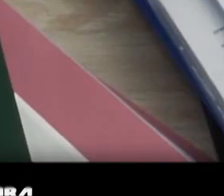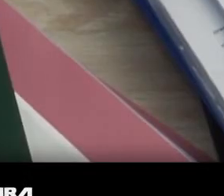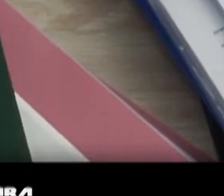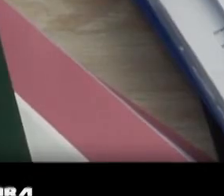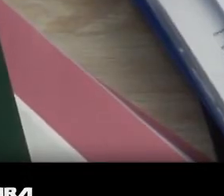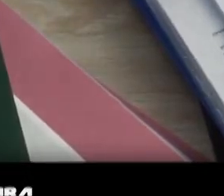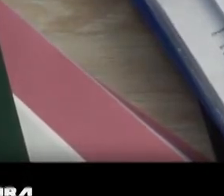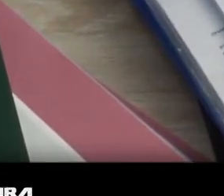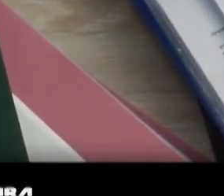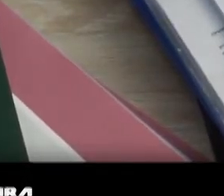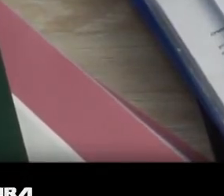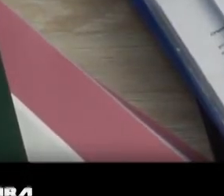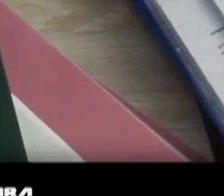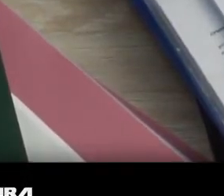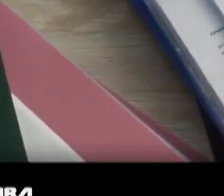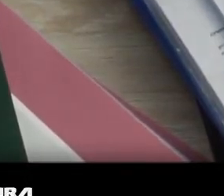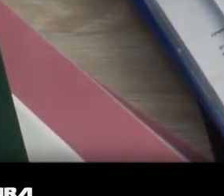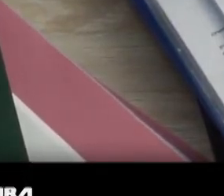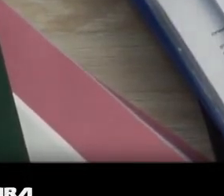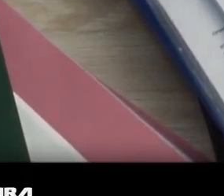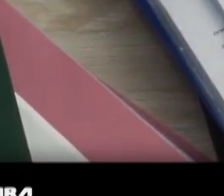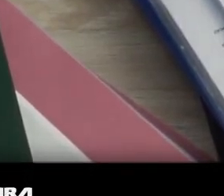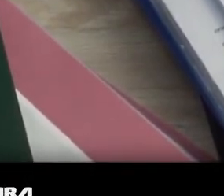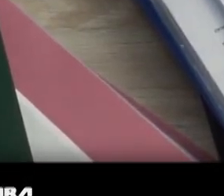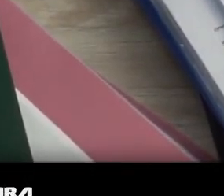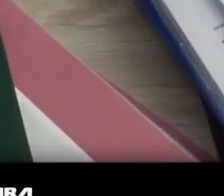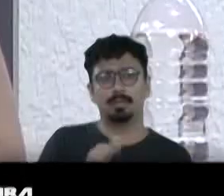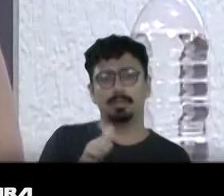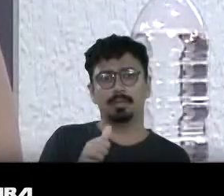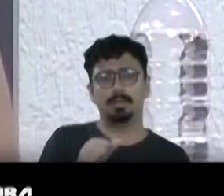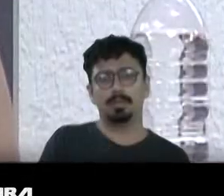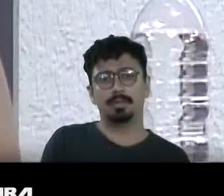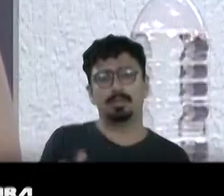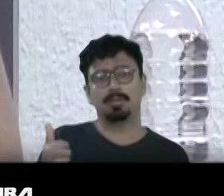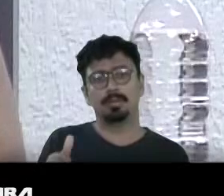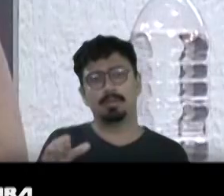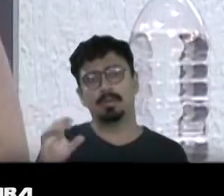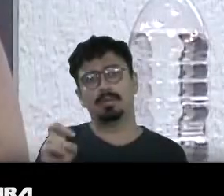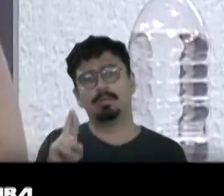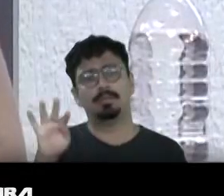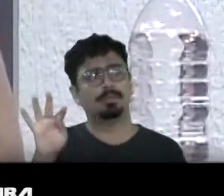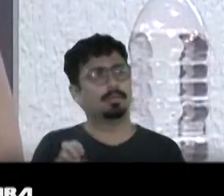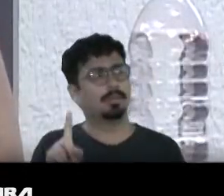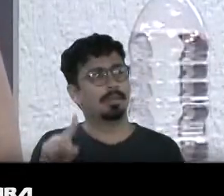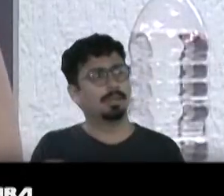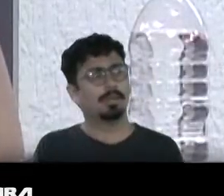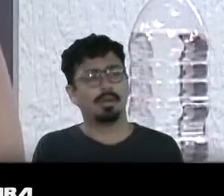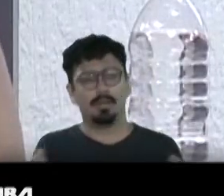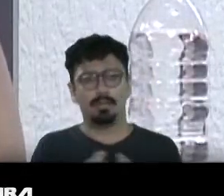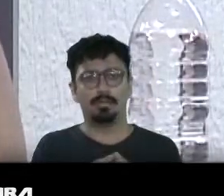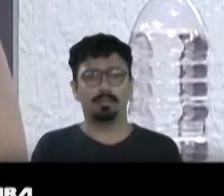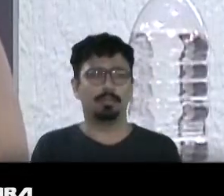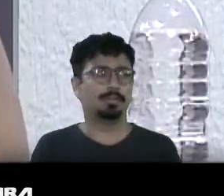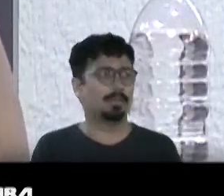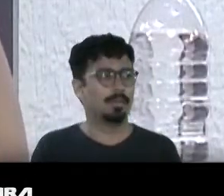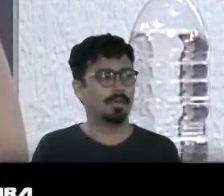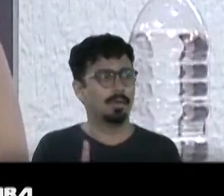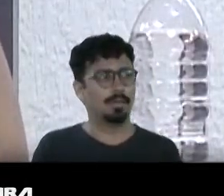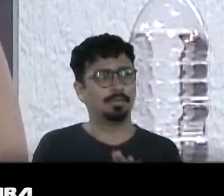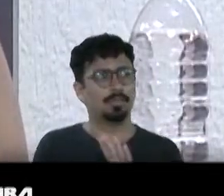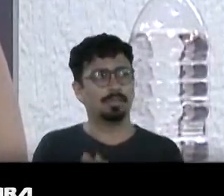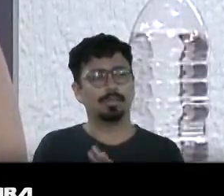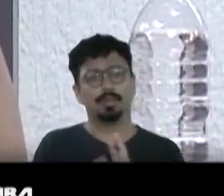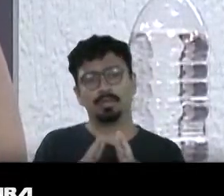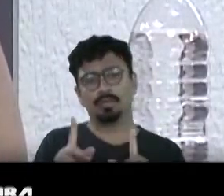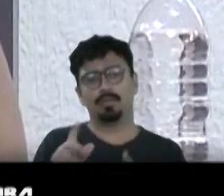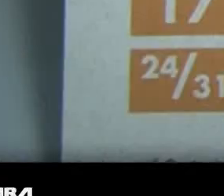1.318.816.209, abaixo do total estimado para 2022. Marco Antônio Campos, diretor de finanças, chamou atenção para o pagamento excessivo